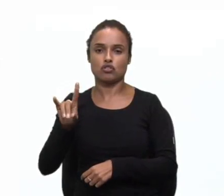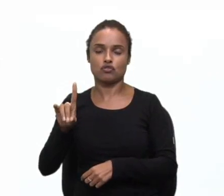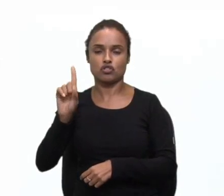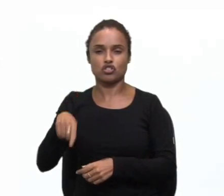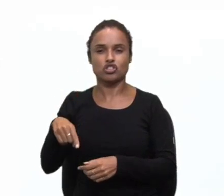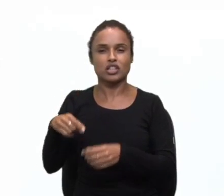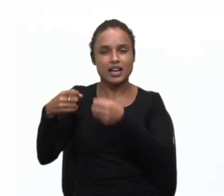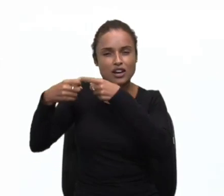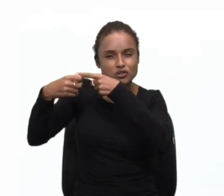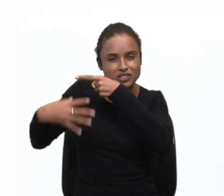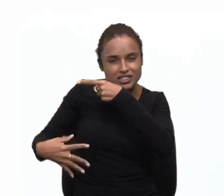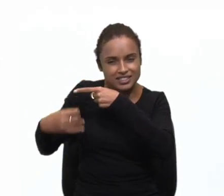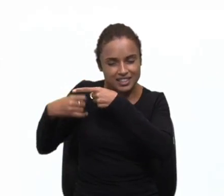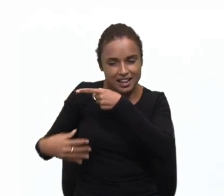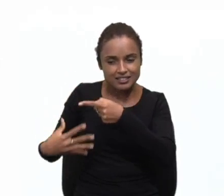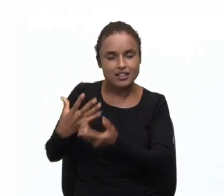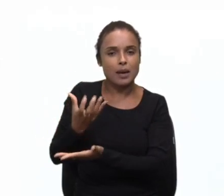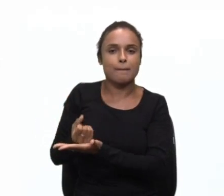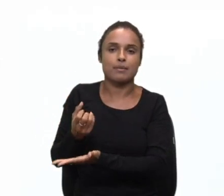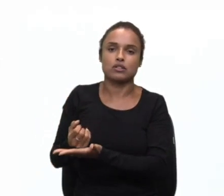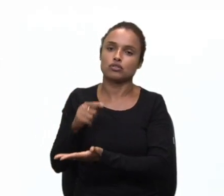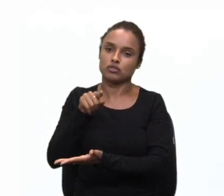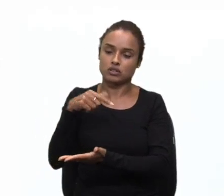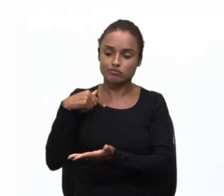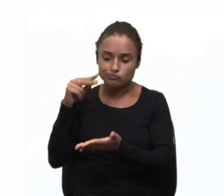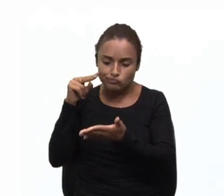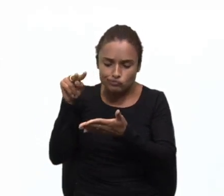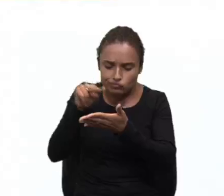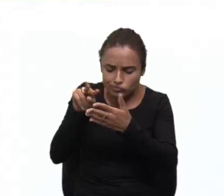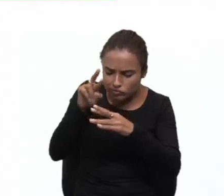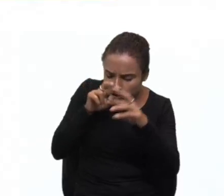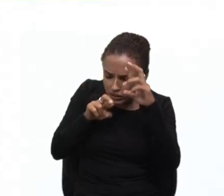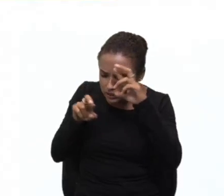as figuras e mexa na base Ovid.